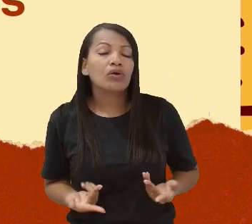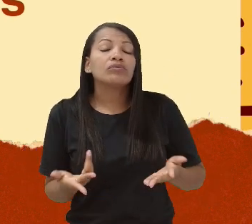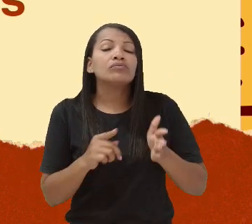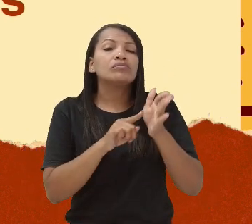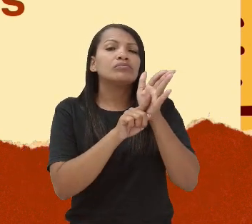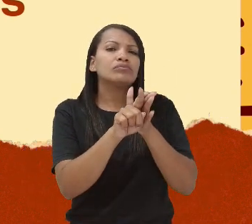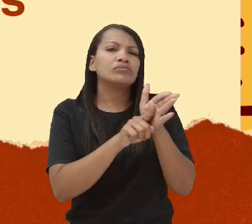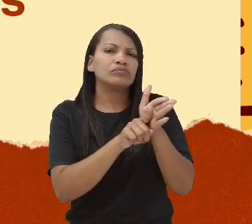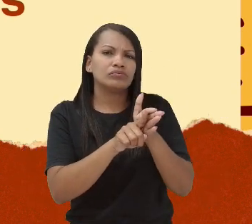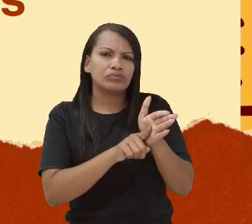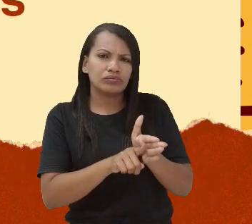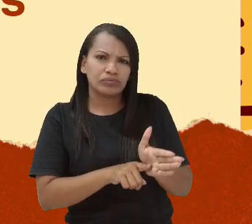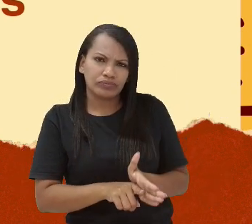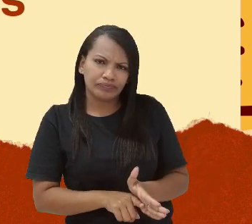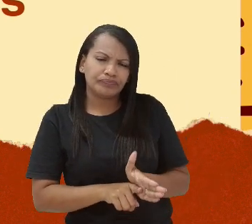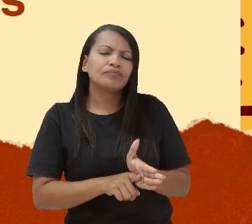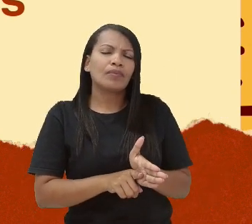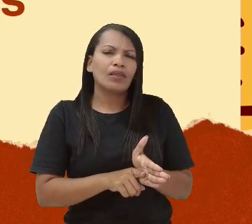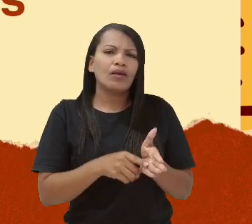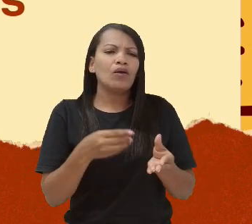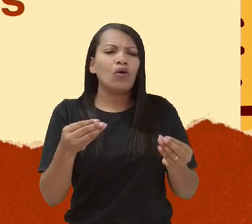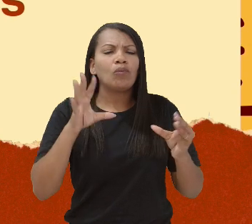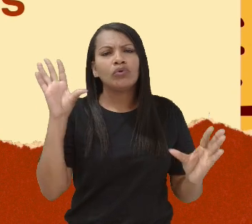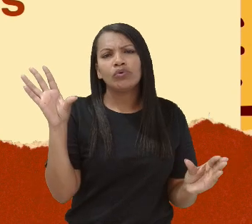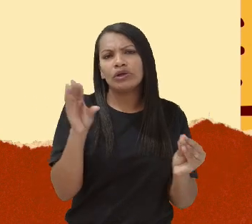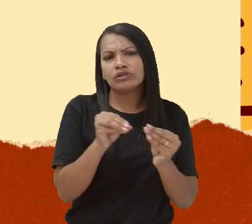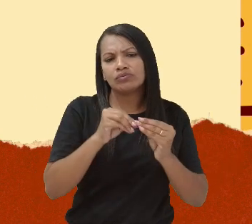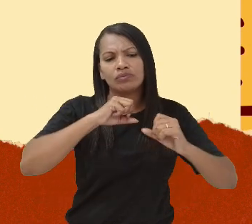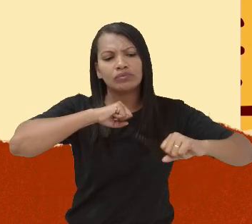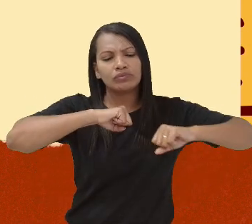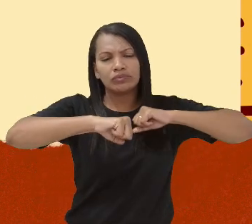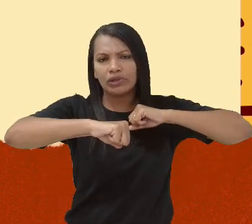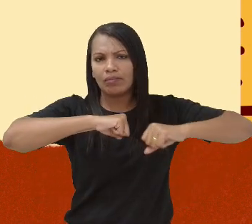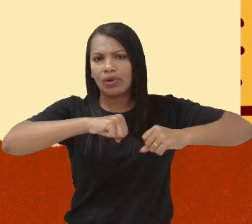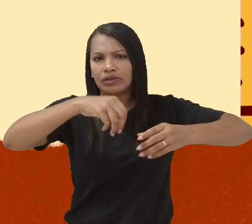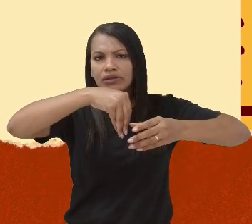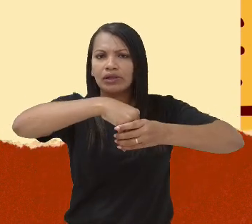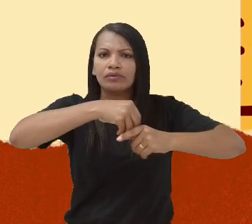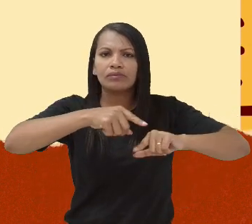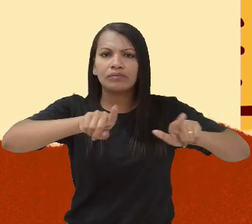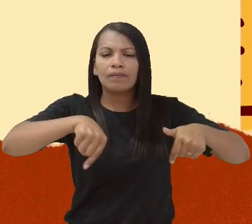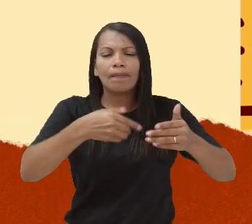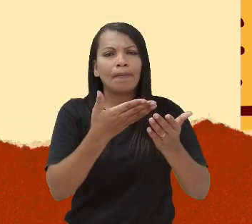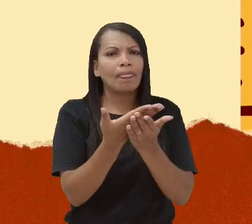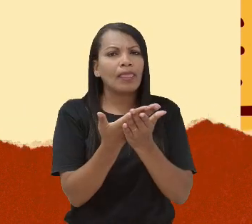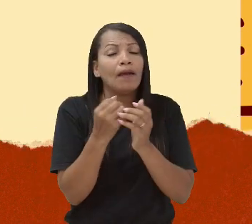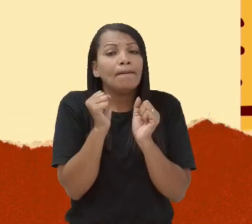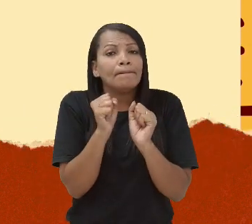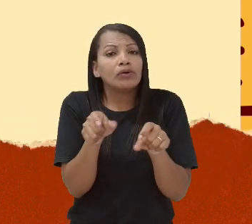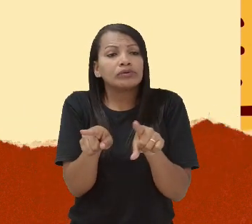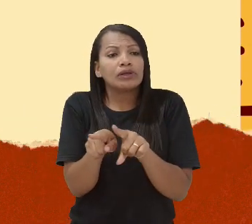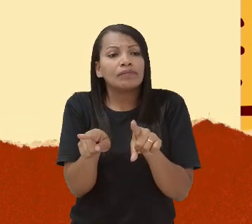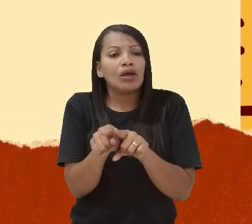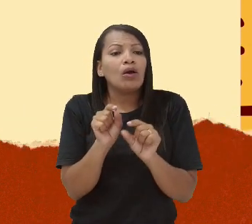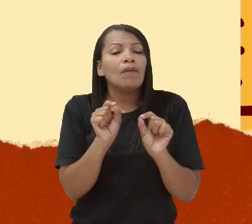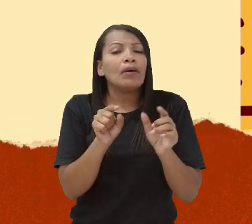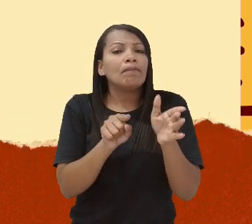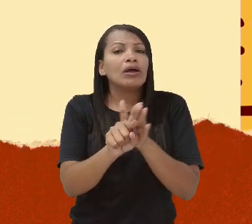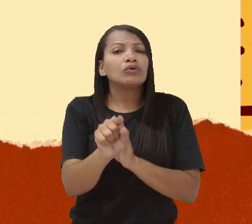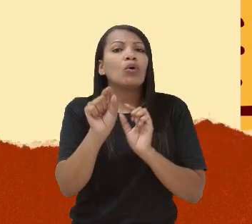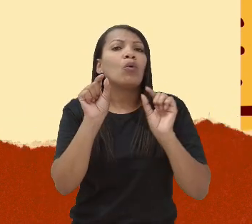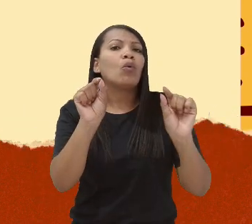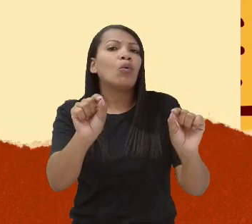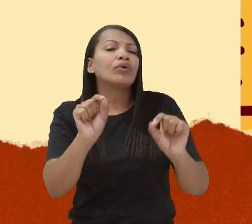pesquisa, solicitar a produção de resumos e debates na sala de aula. A gente também pode trazer a pergunta, o que é